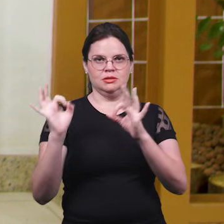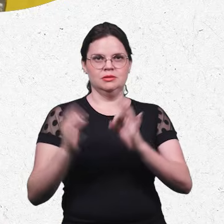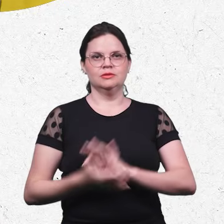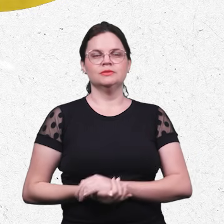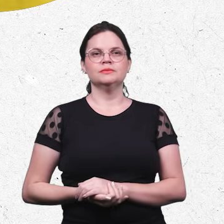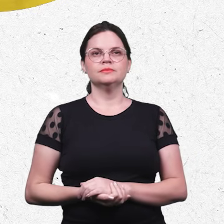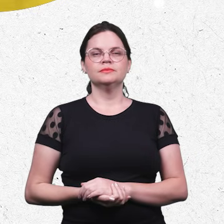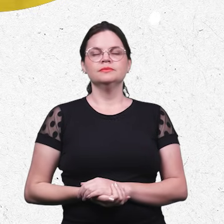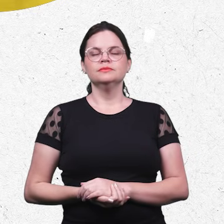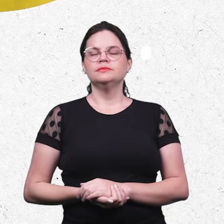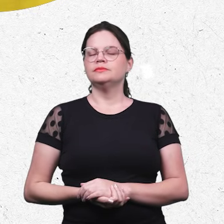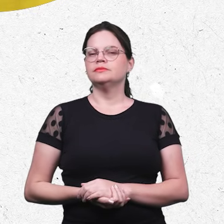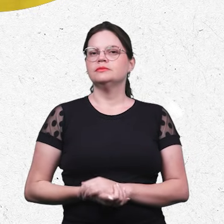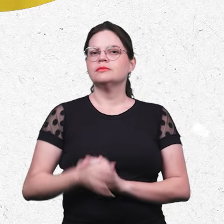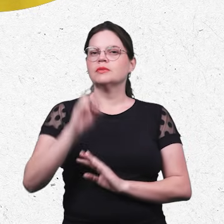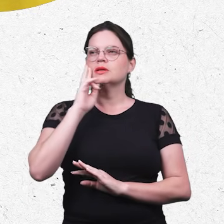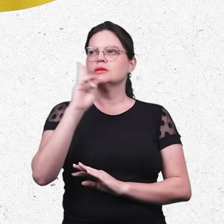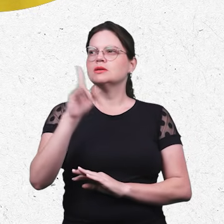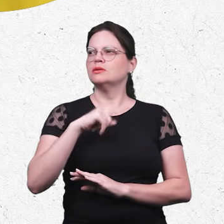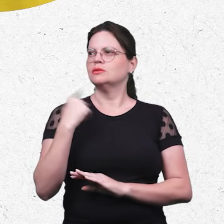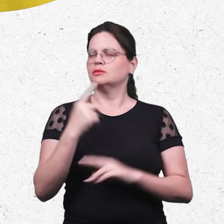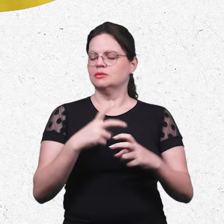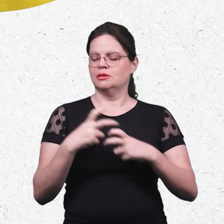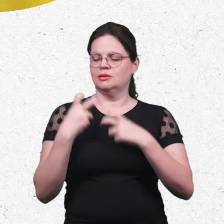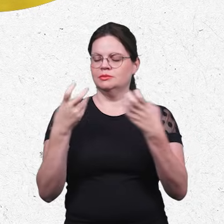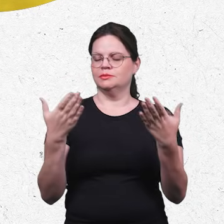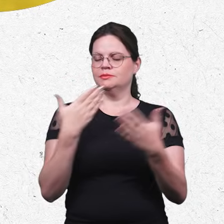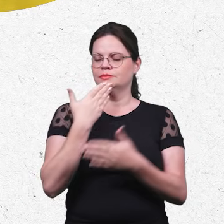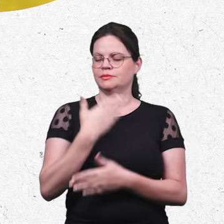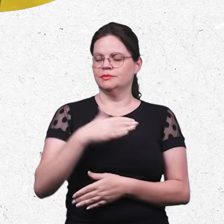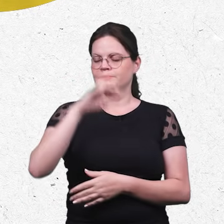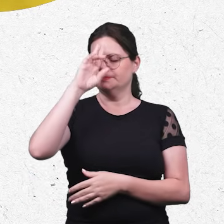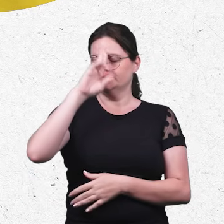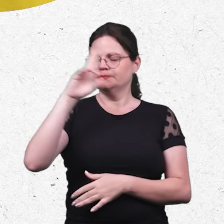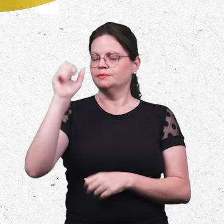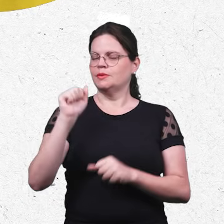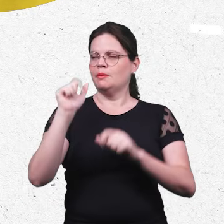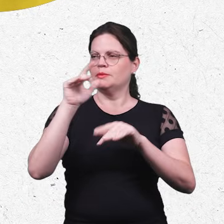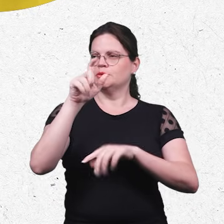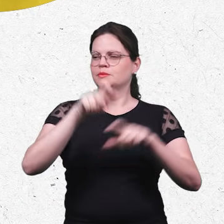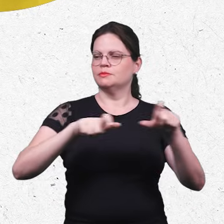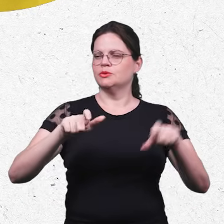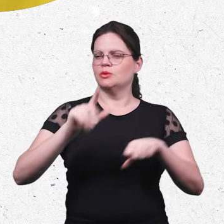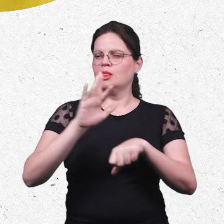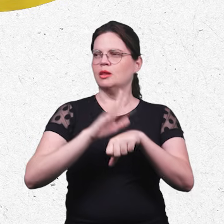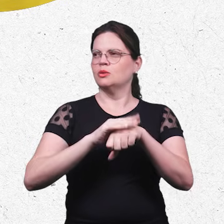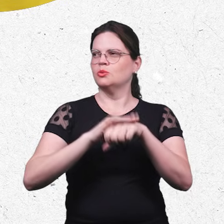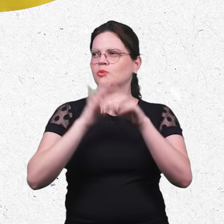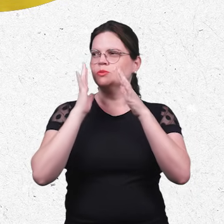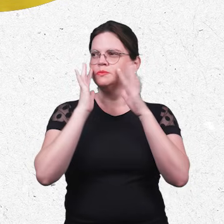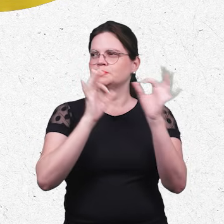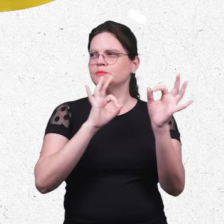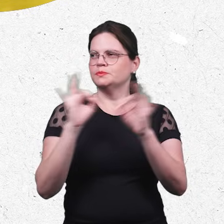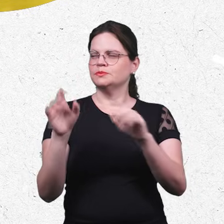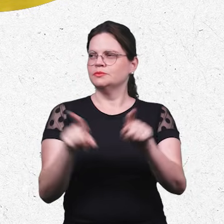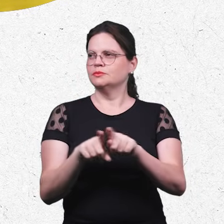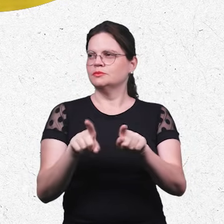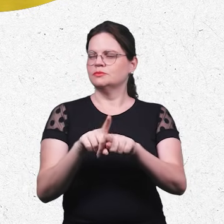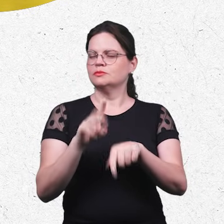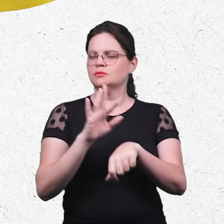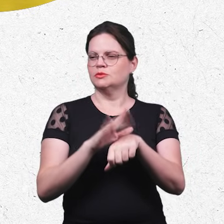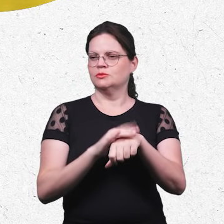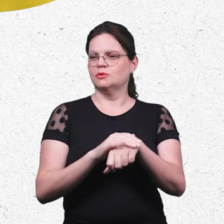assistindo. Senhor, clamamos e pedimos uma bênção, Senhor, para os enfermos, Senhor, da Tua casa, da Tua